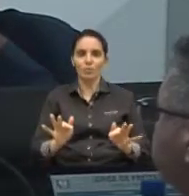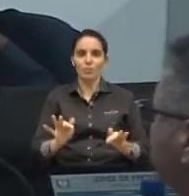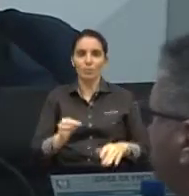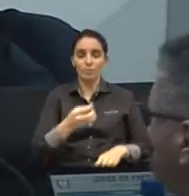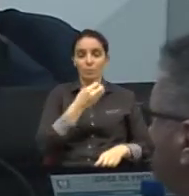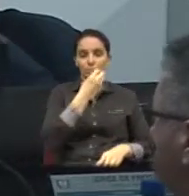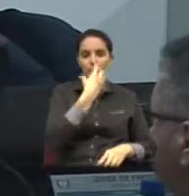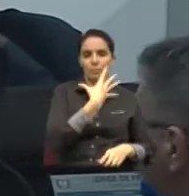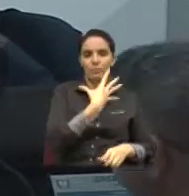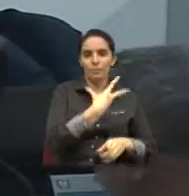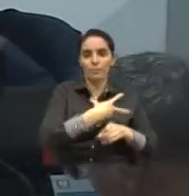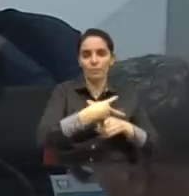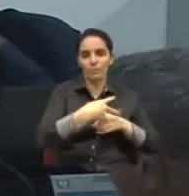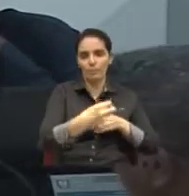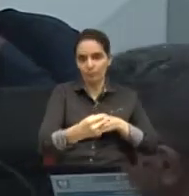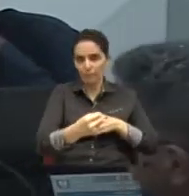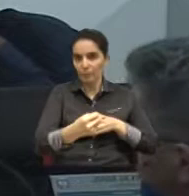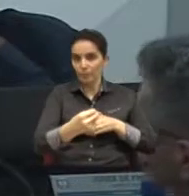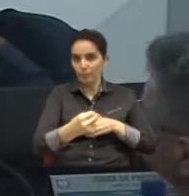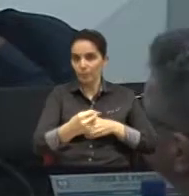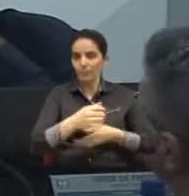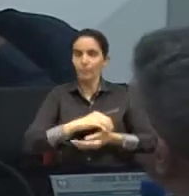Então, eu vou falar um pouquinho dessa